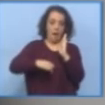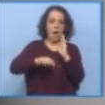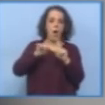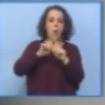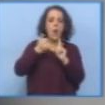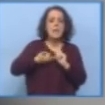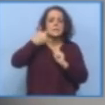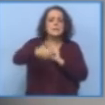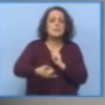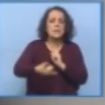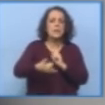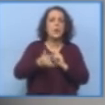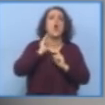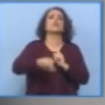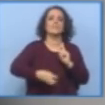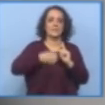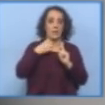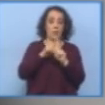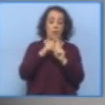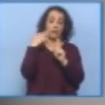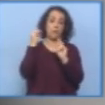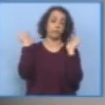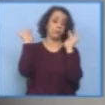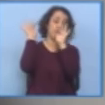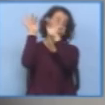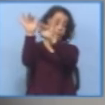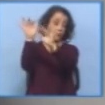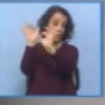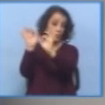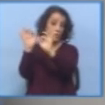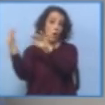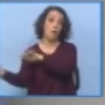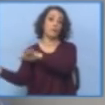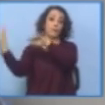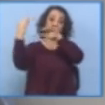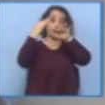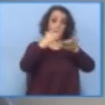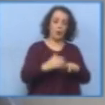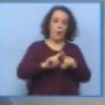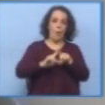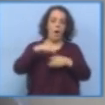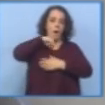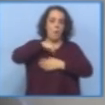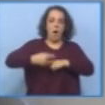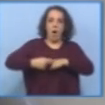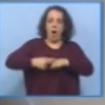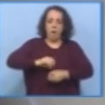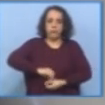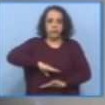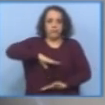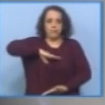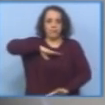é? É esperado que depois estes jovens viessem com o seu entusiasmo, ou esse entusiasmo fosse trabalhado depois,